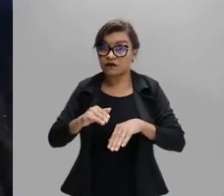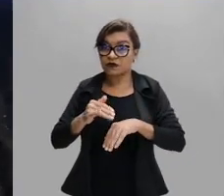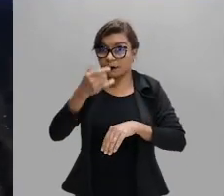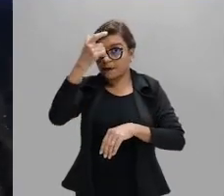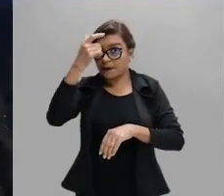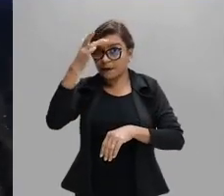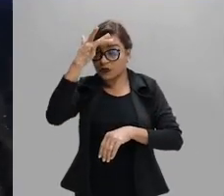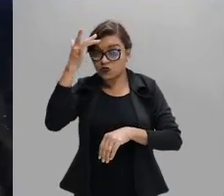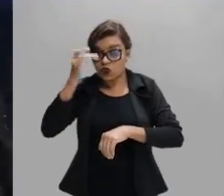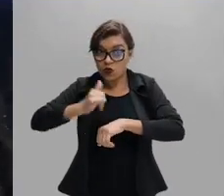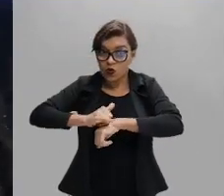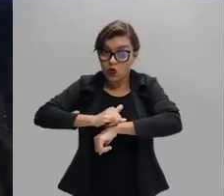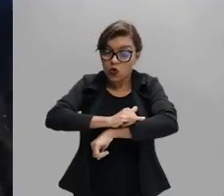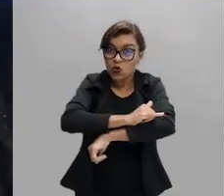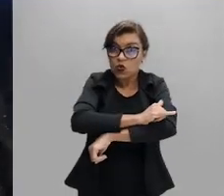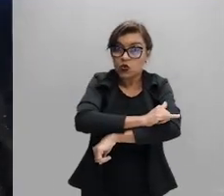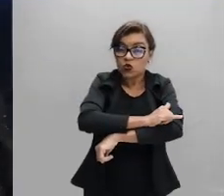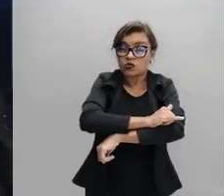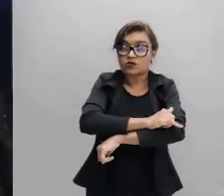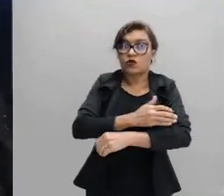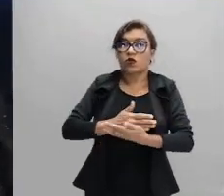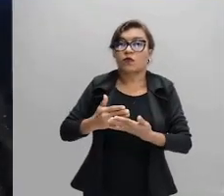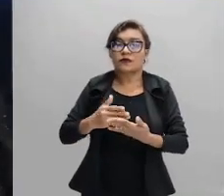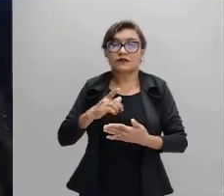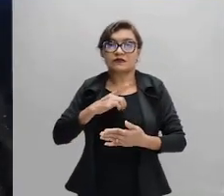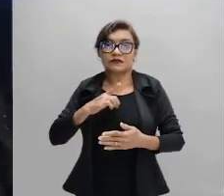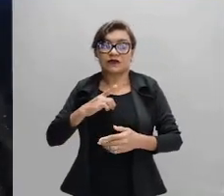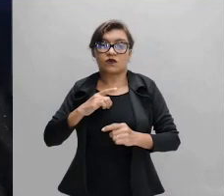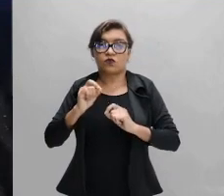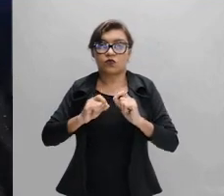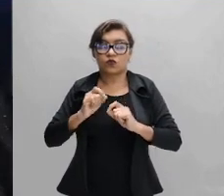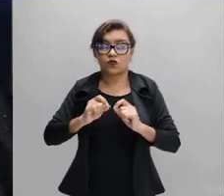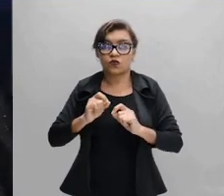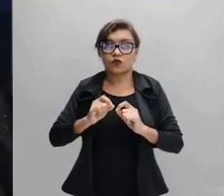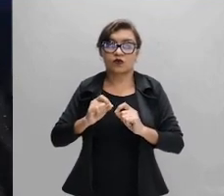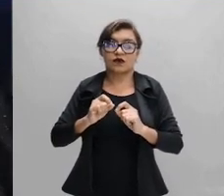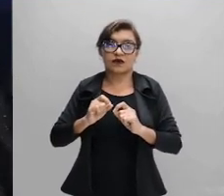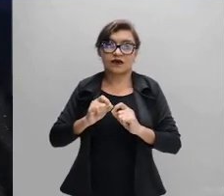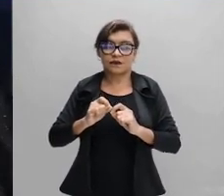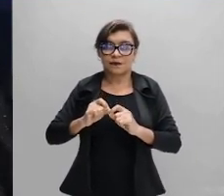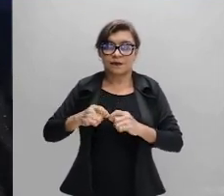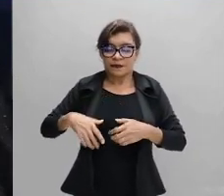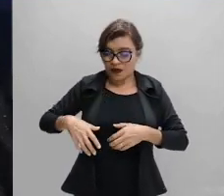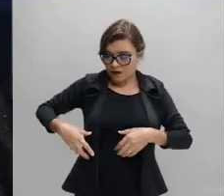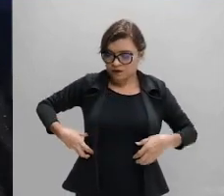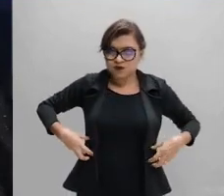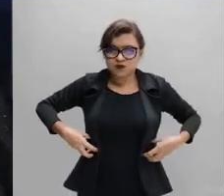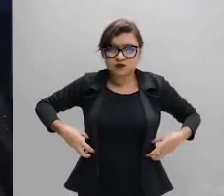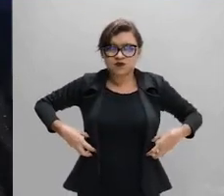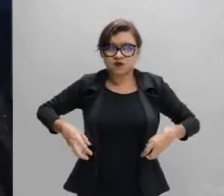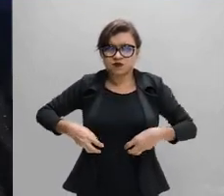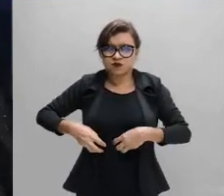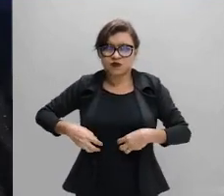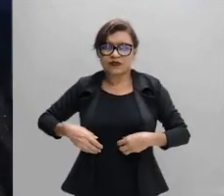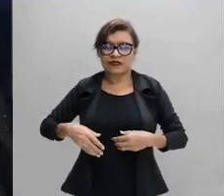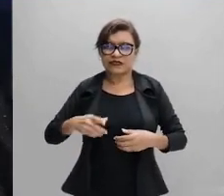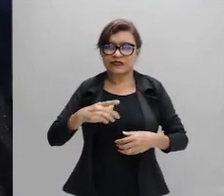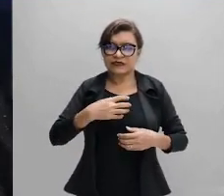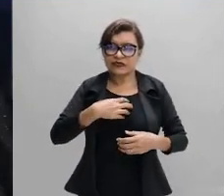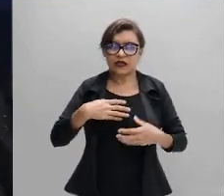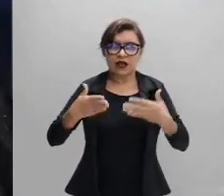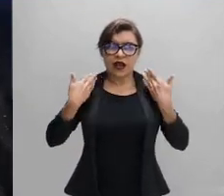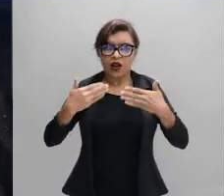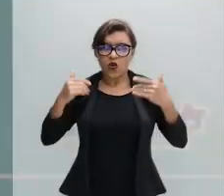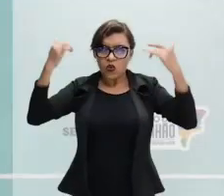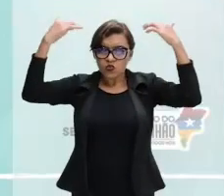quando ele tem um excesso de gordura, ele começa a ter algumas dobras. E nessas dobras, acaba que ficando ali muito calor, muito suor.